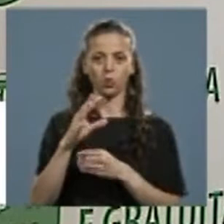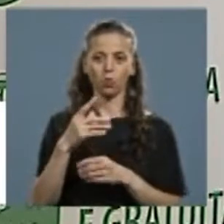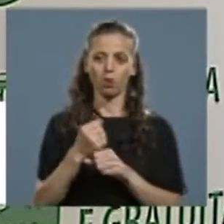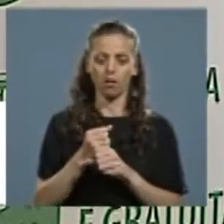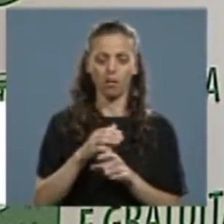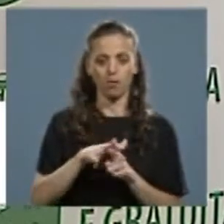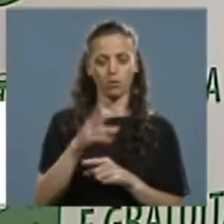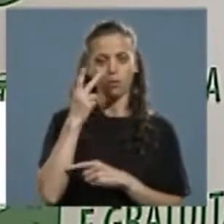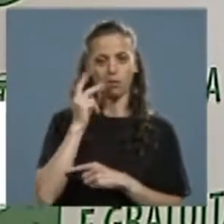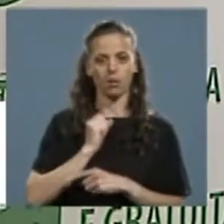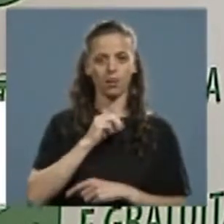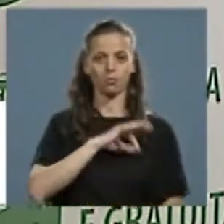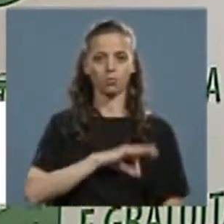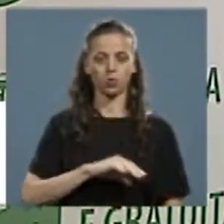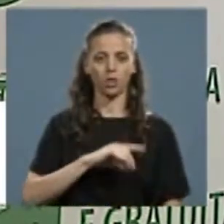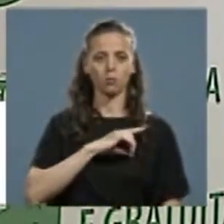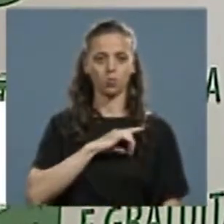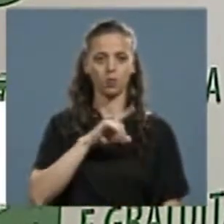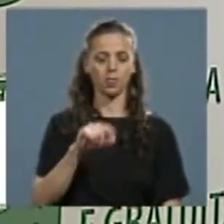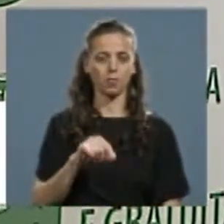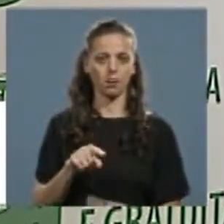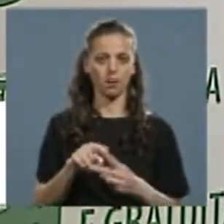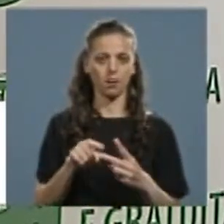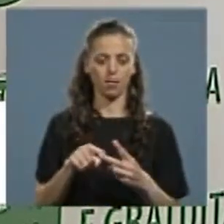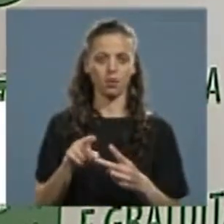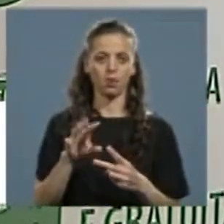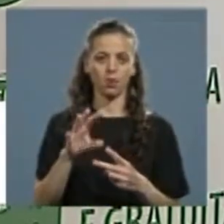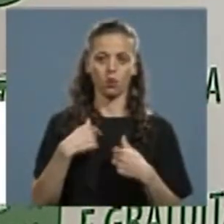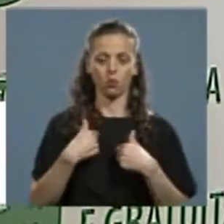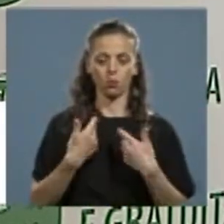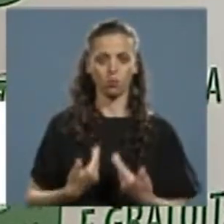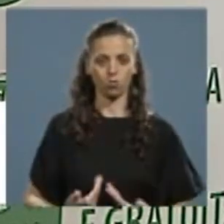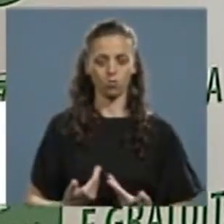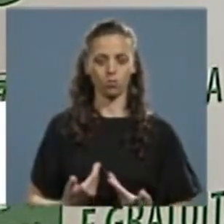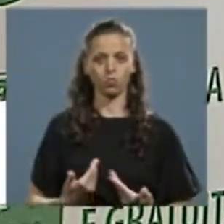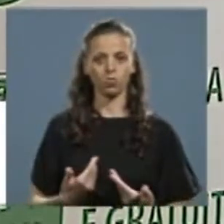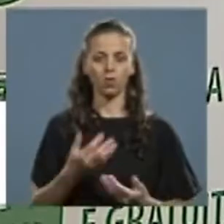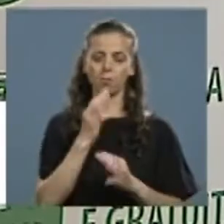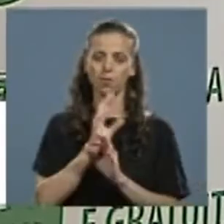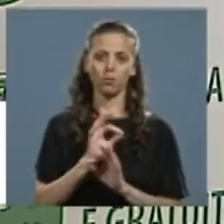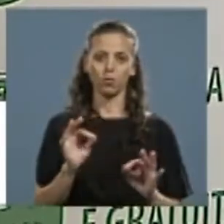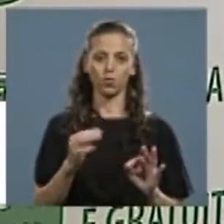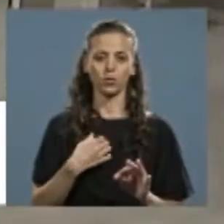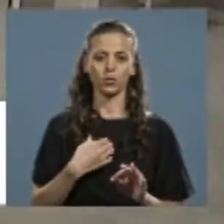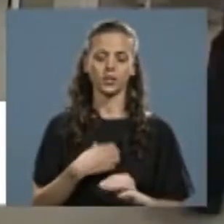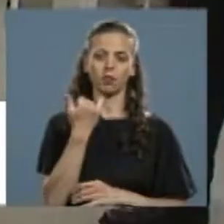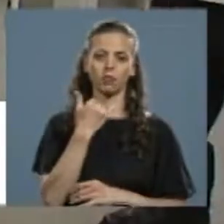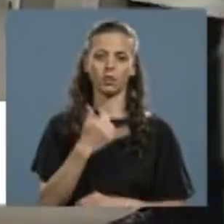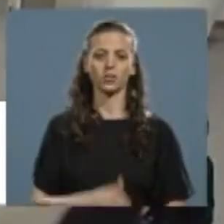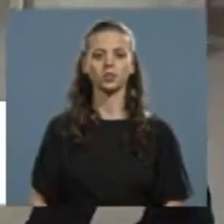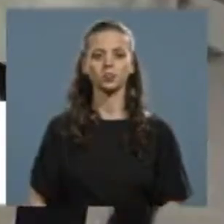vida profissional e a minha vida pessoal também, e o quanto eu sou hoje, é maravilhoso e sinto-me feliz. No dia 10